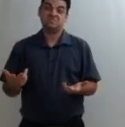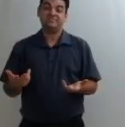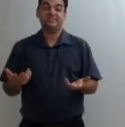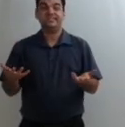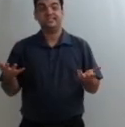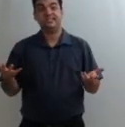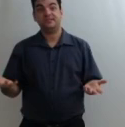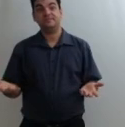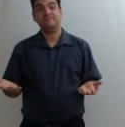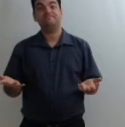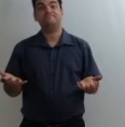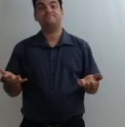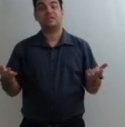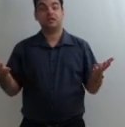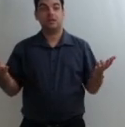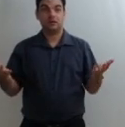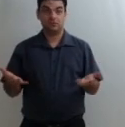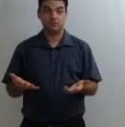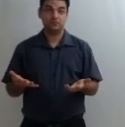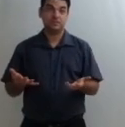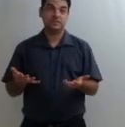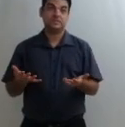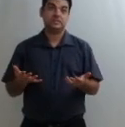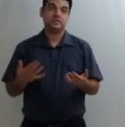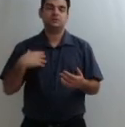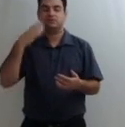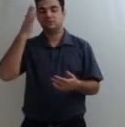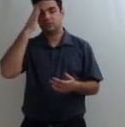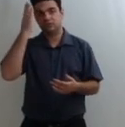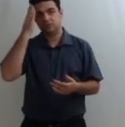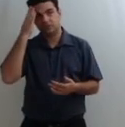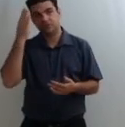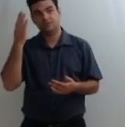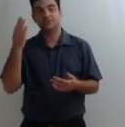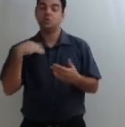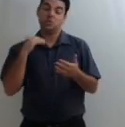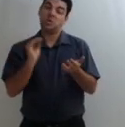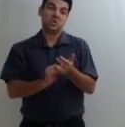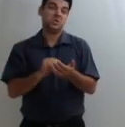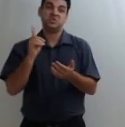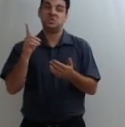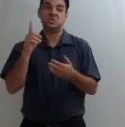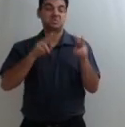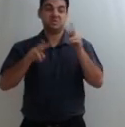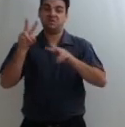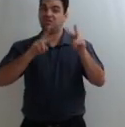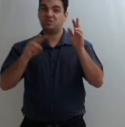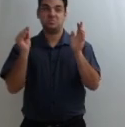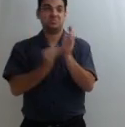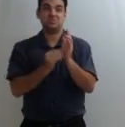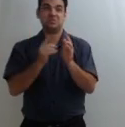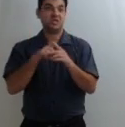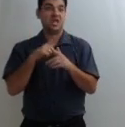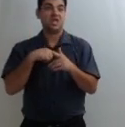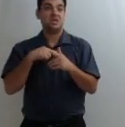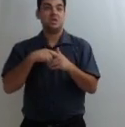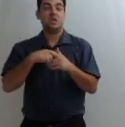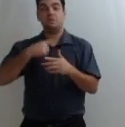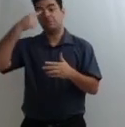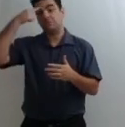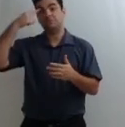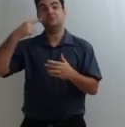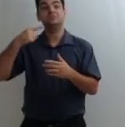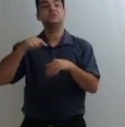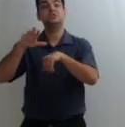estariam feitos. Então, eu concordo que conste a observação ou que se suprima essa intimação. Aí podemos debater como